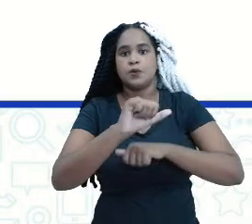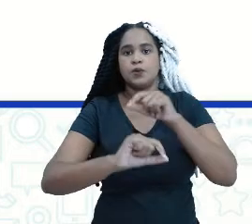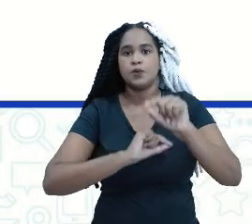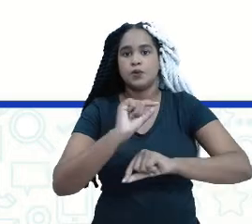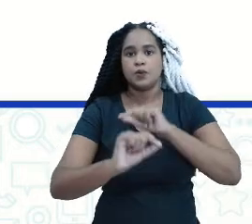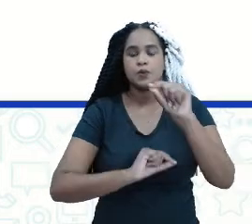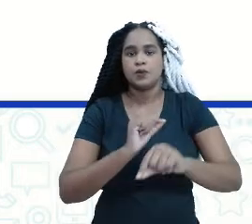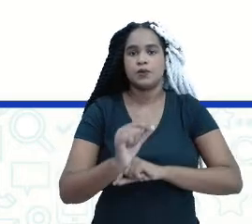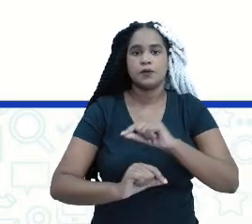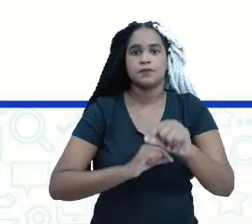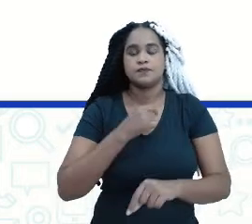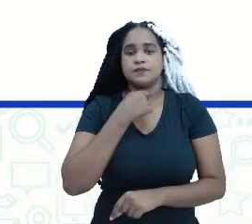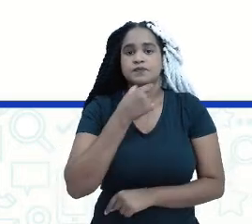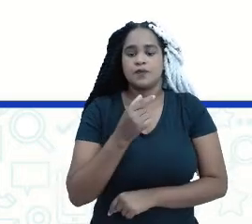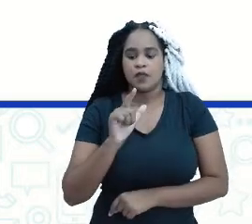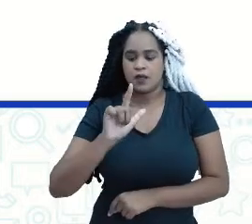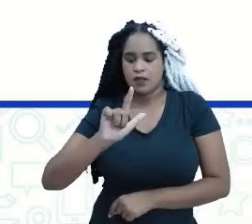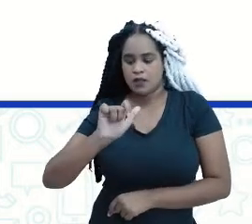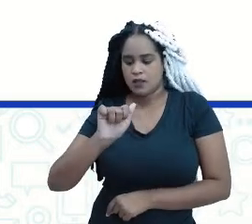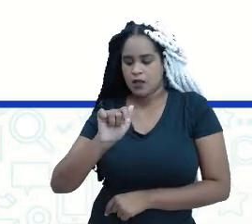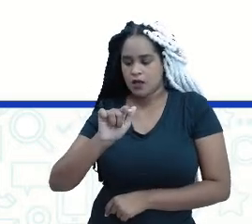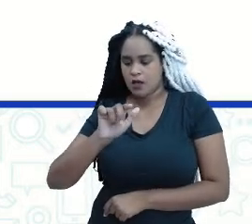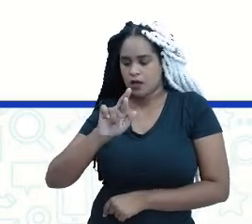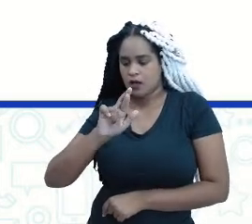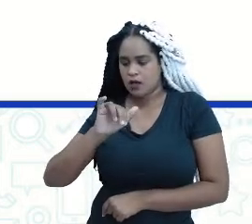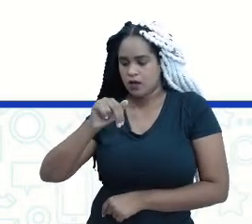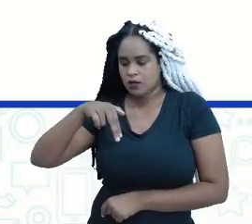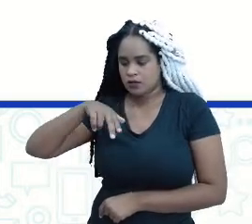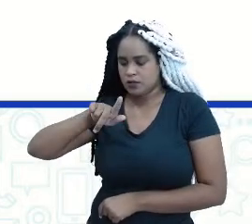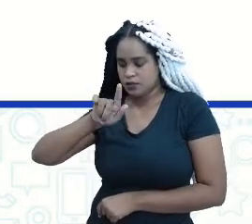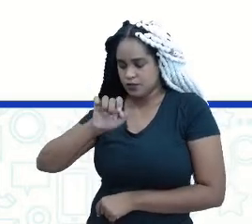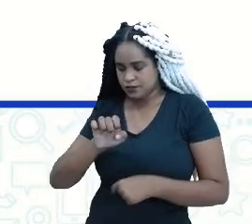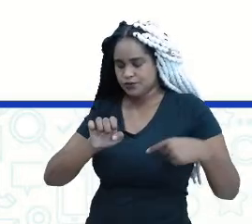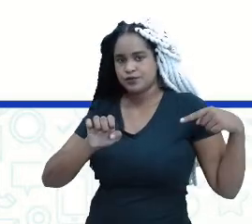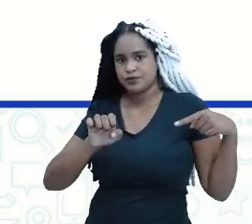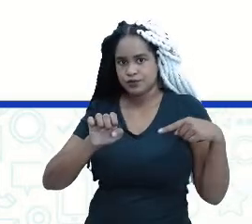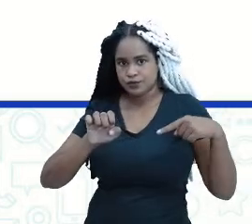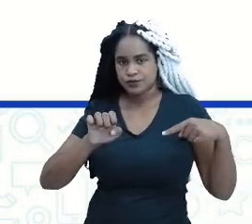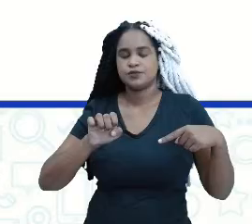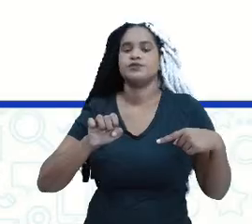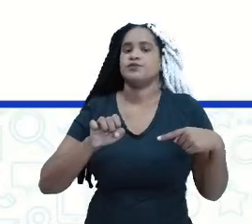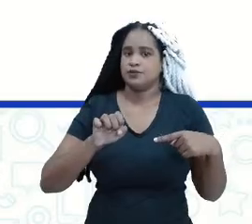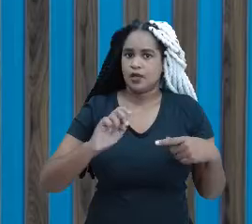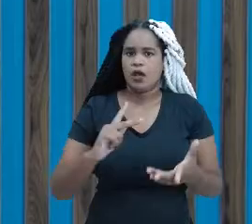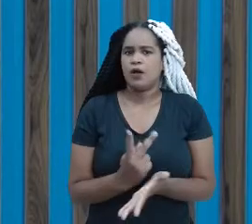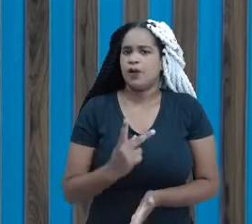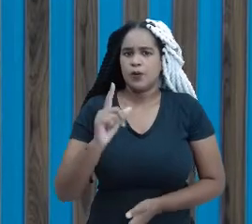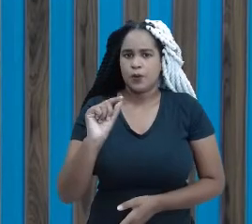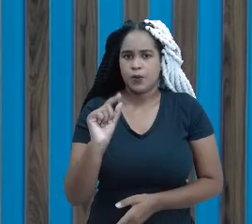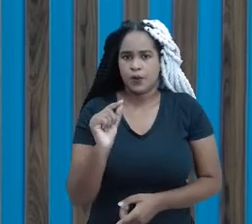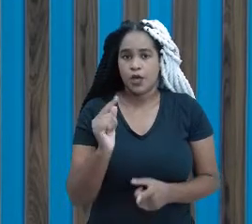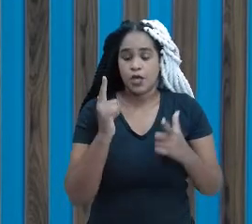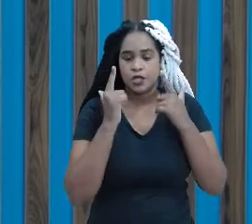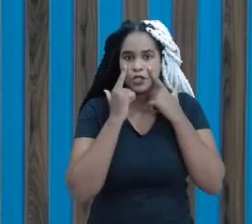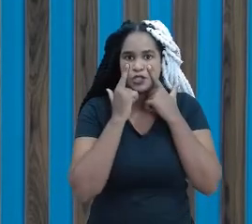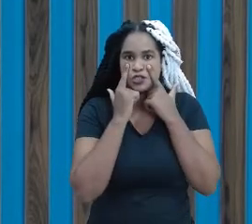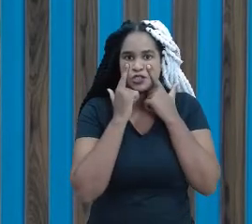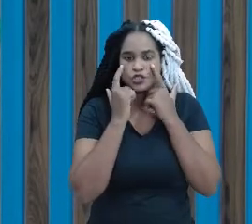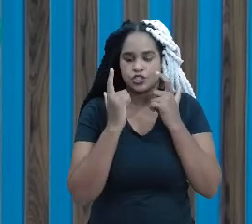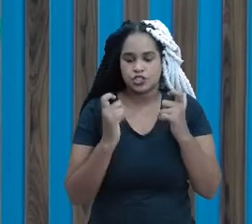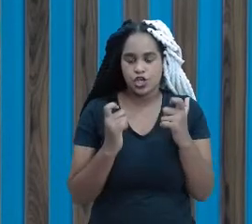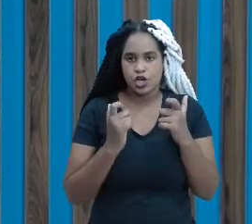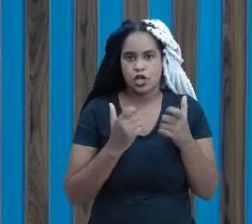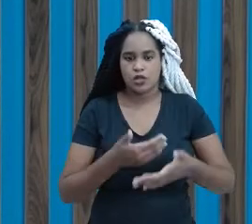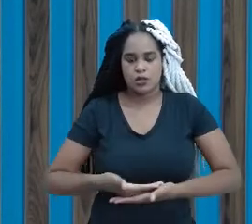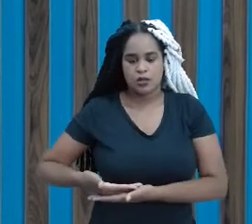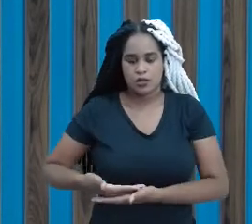quando a laringe está se formando, essas alterações na laringe causam o quê? No choro do bebê. Essa